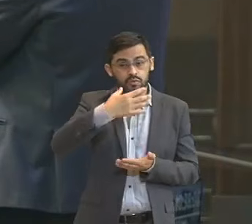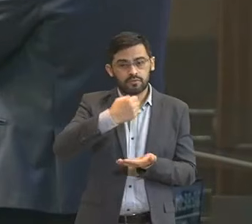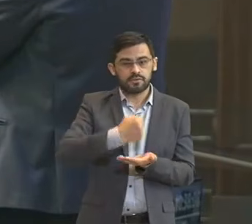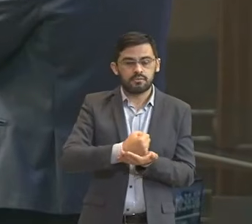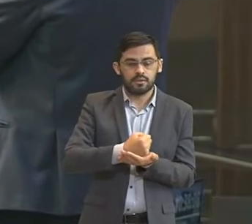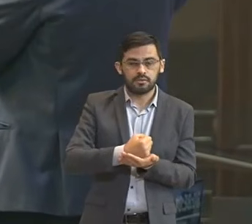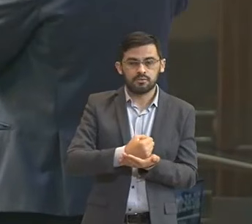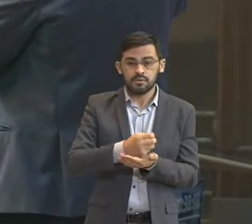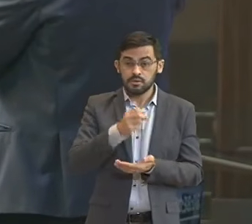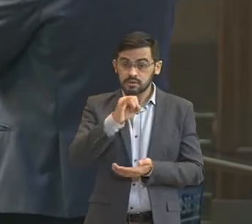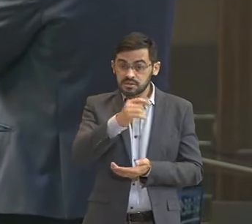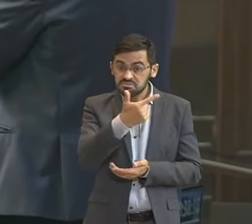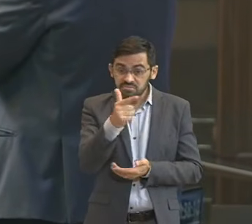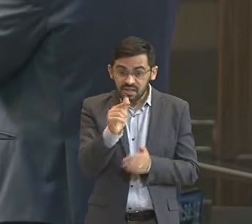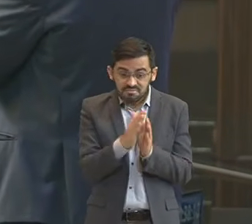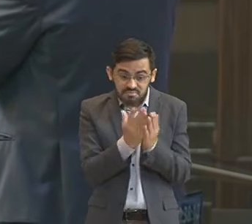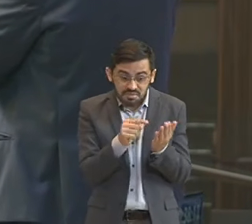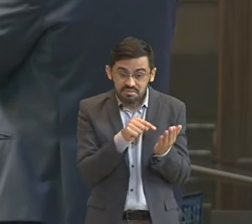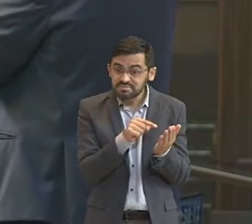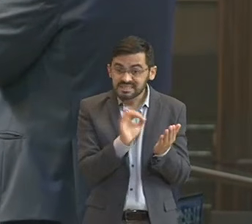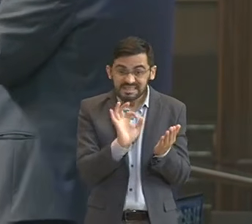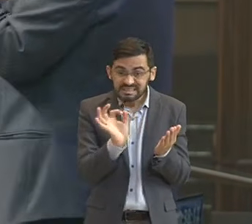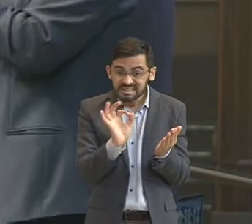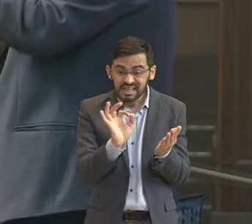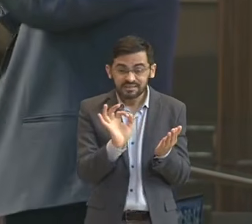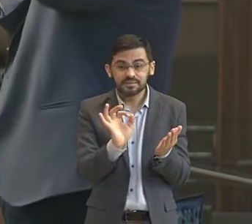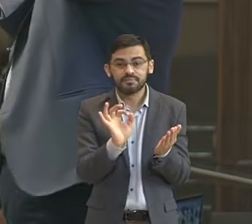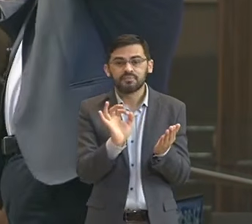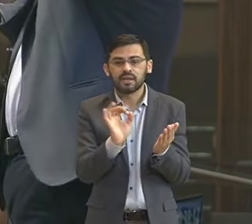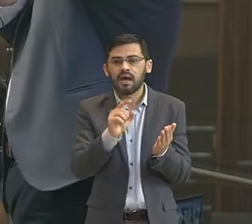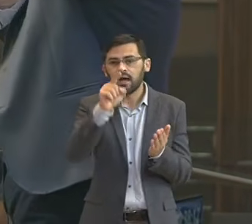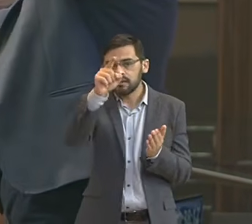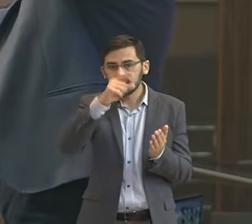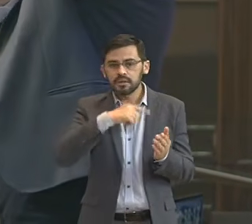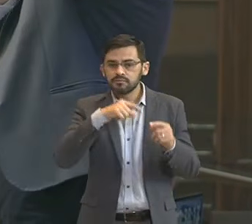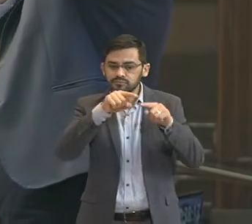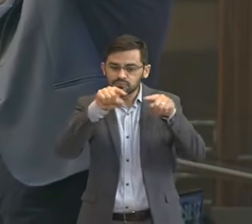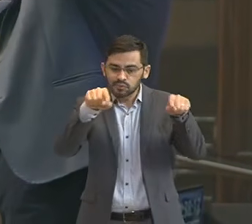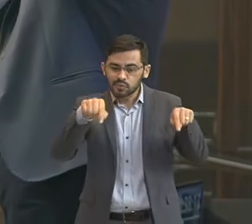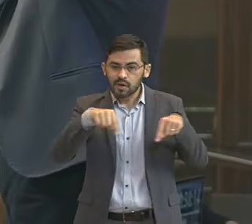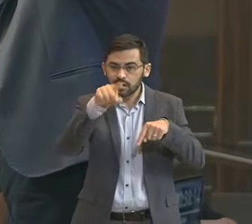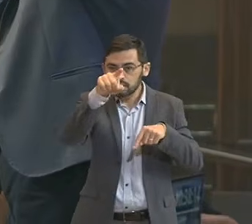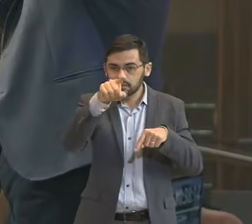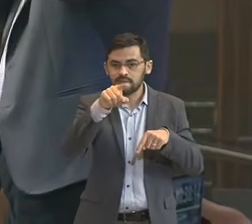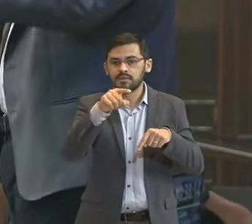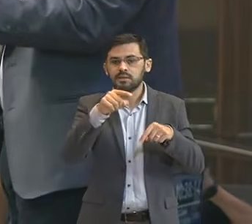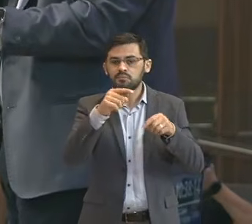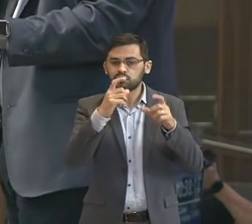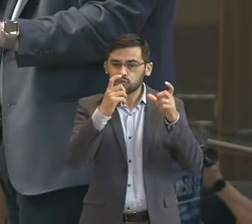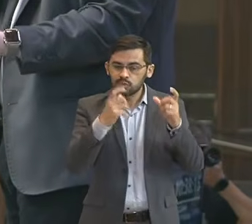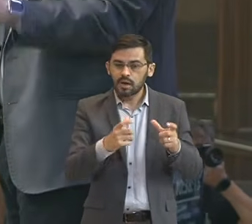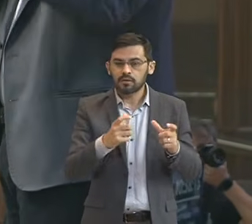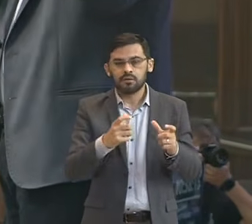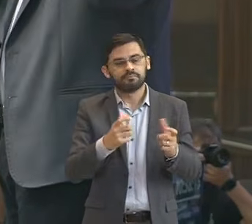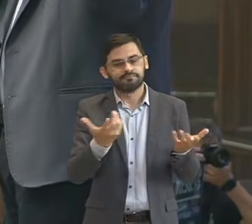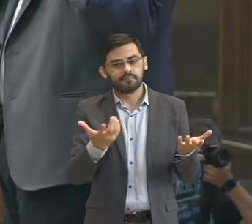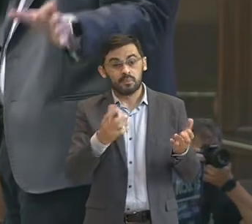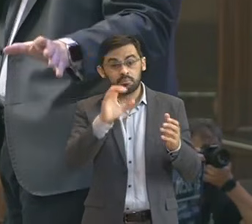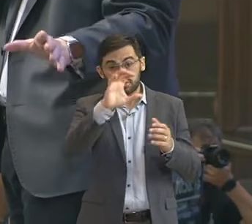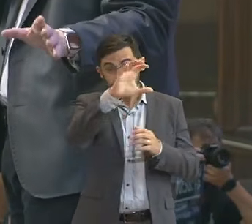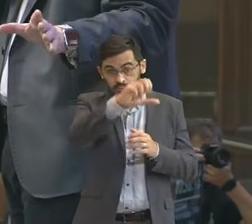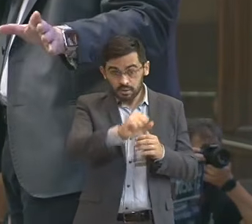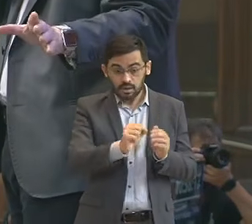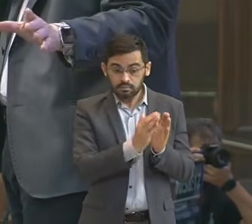Se você não tem uma Bíblia, não tem um Novo Testamento, passa lá no ponto de encontro e diz: o pastor disse que tem